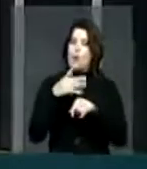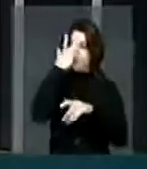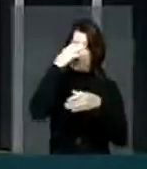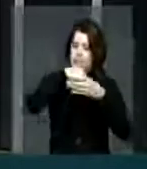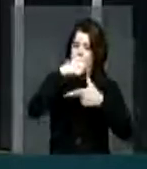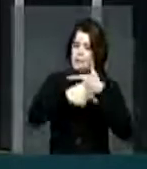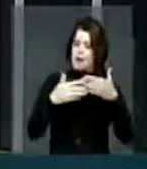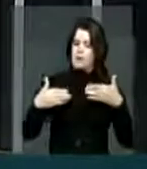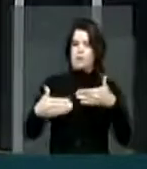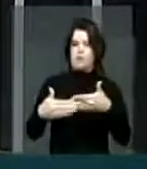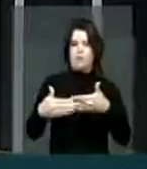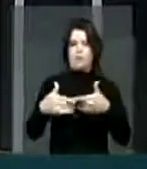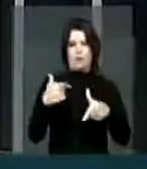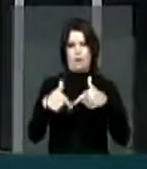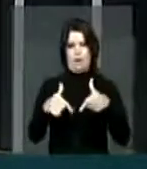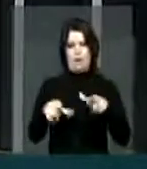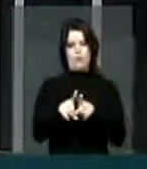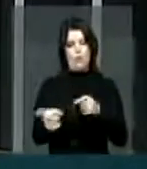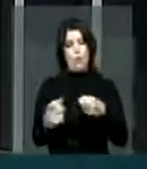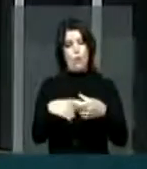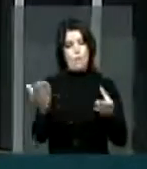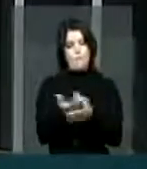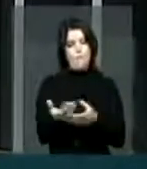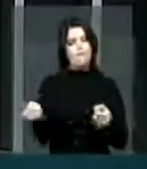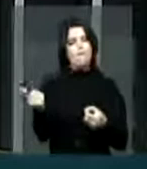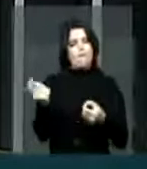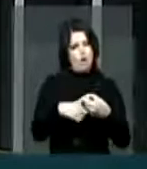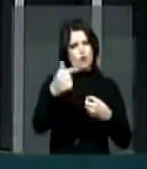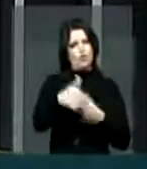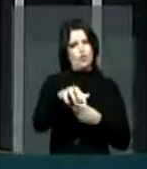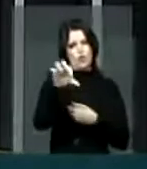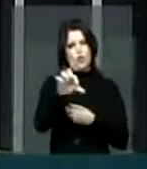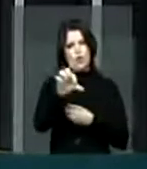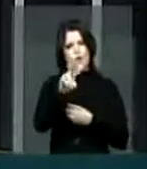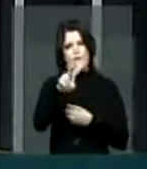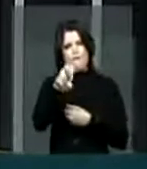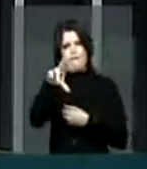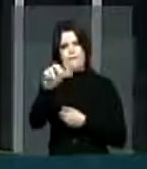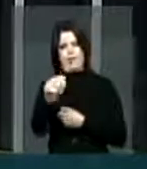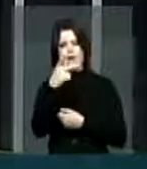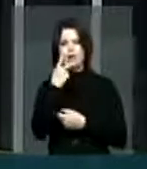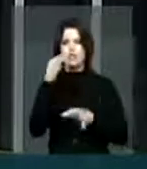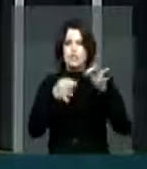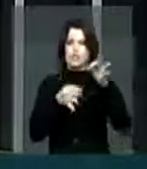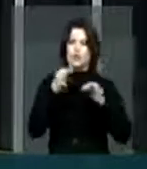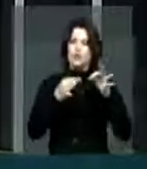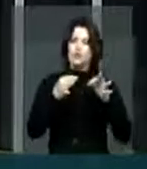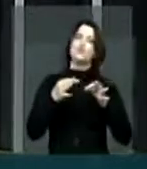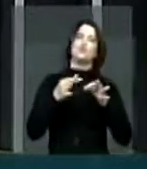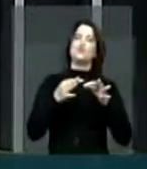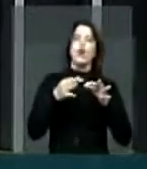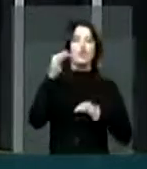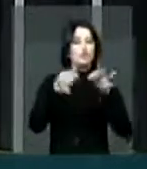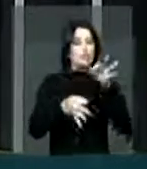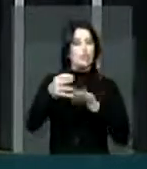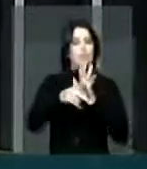esse processo retorne à 9ª Vara da Comarca de Belo Horizonte, que urgentemente seja marcado o júri,